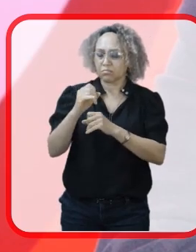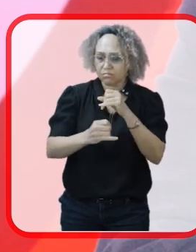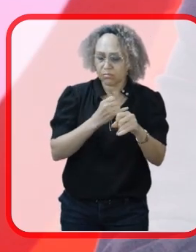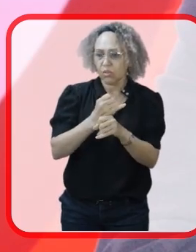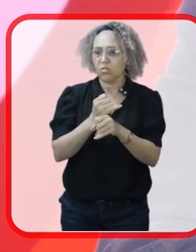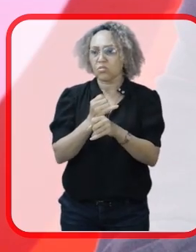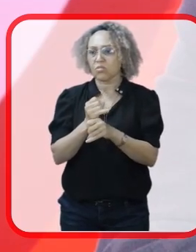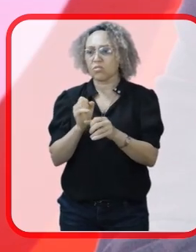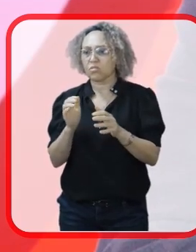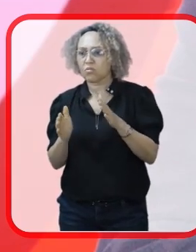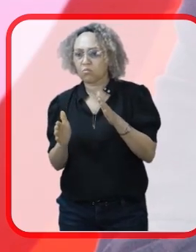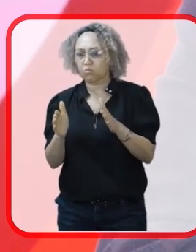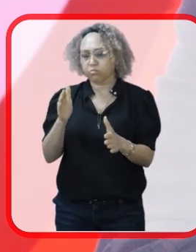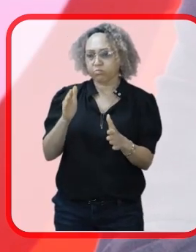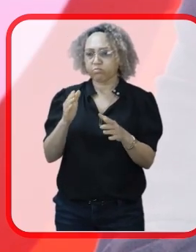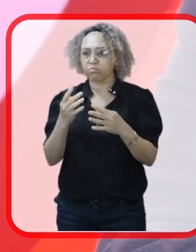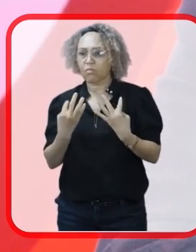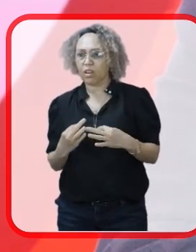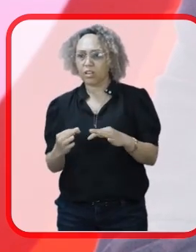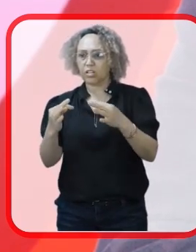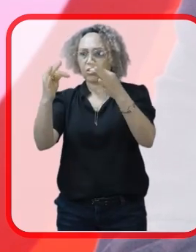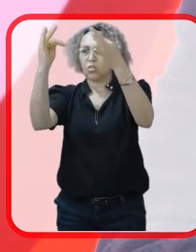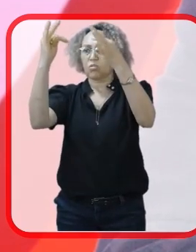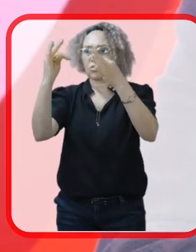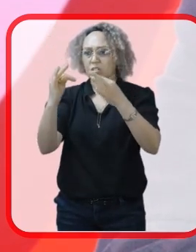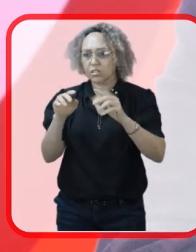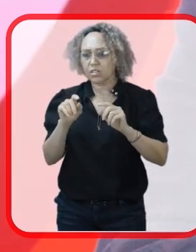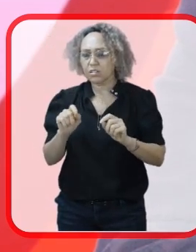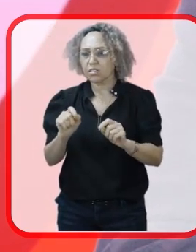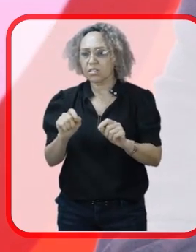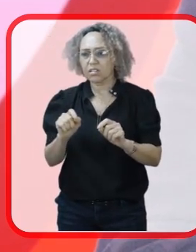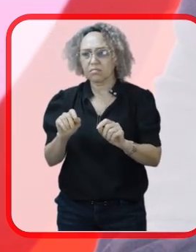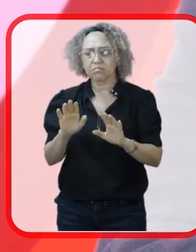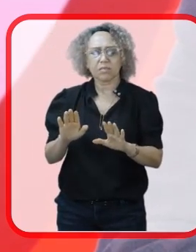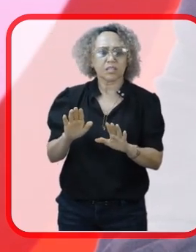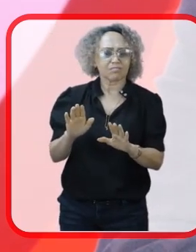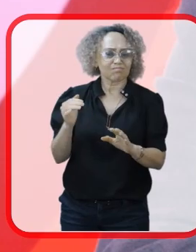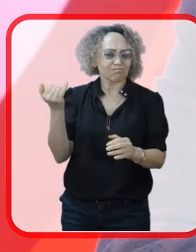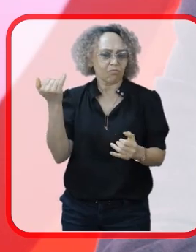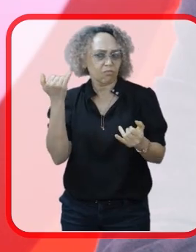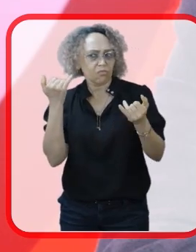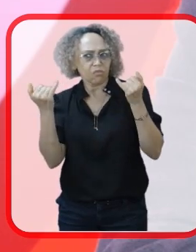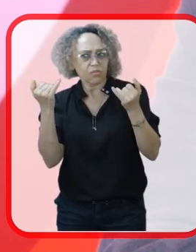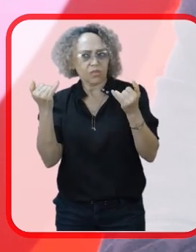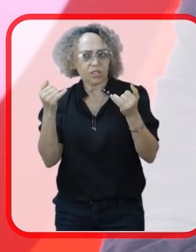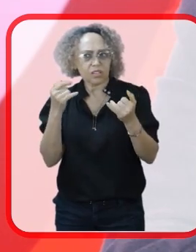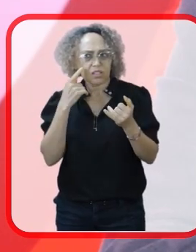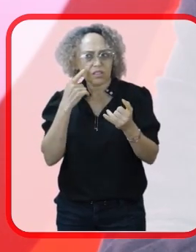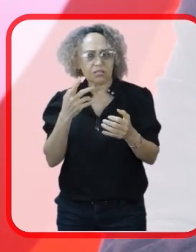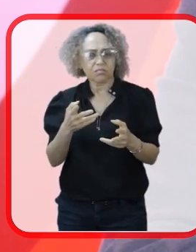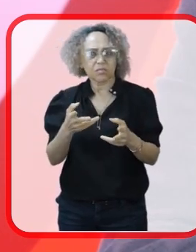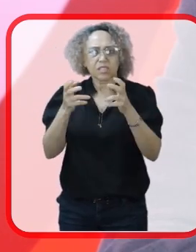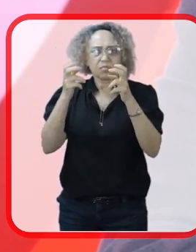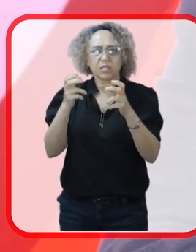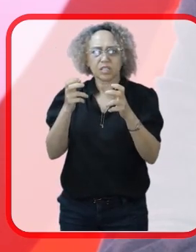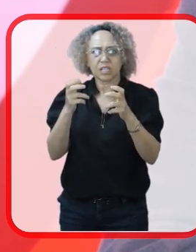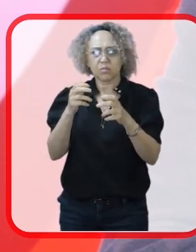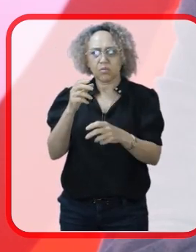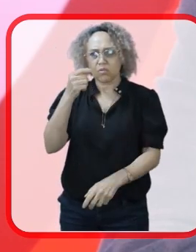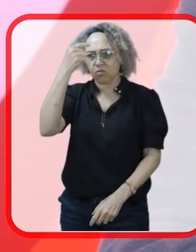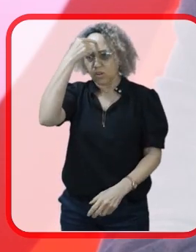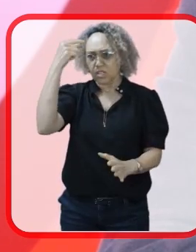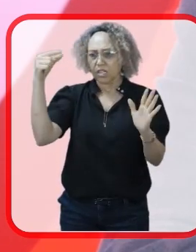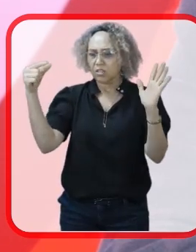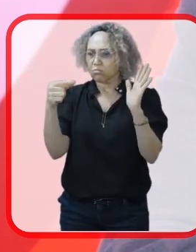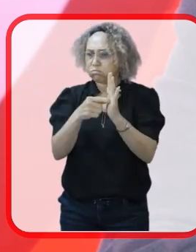novas tecnologias se implantaram, inclusive nós não vimos sequer o início do impacto da inteligência artificial. Muitas profissões